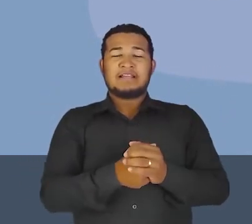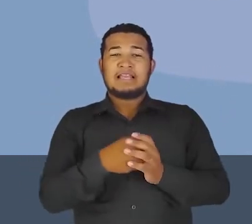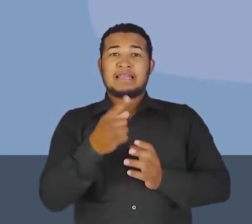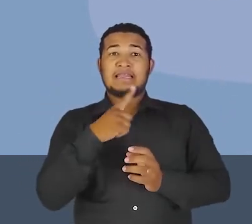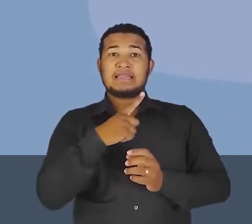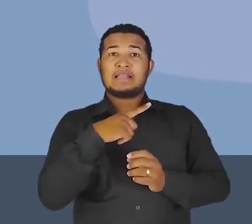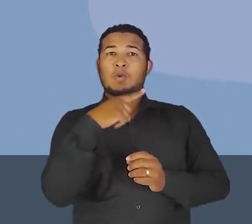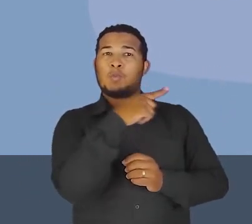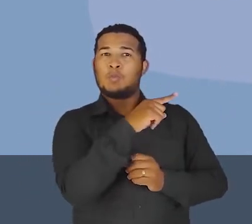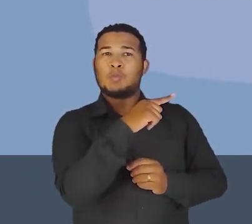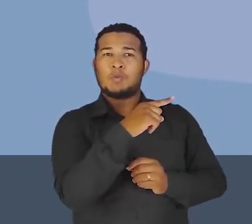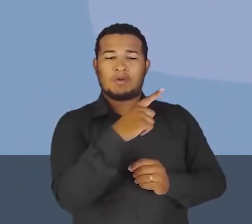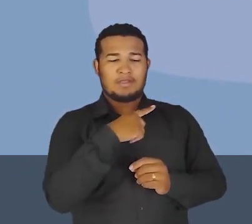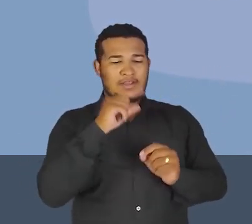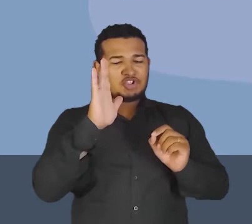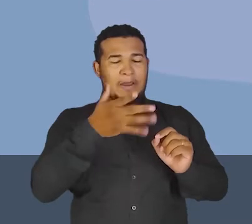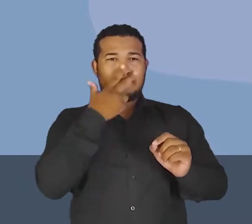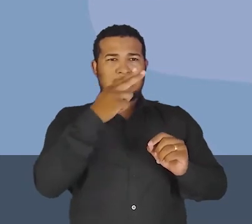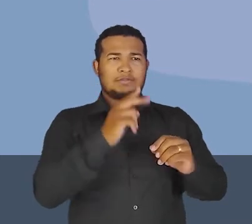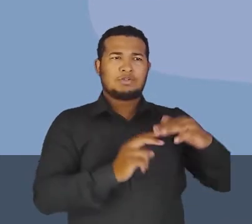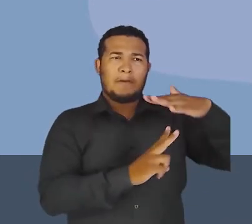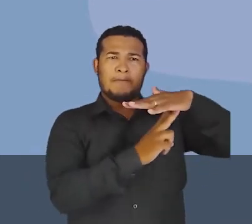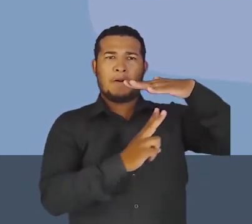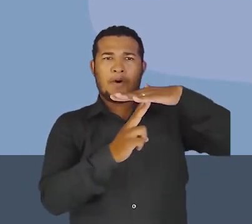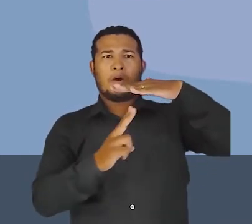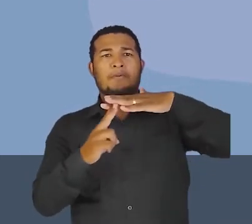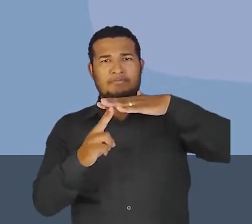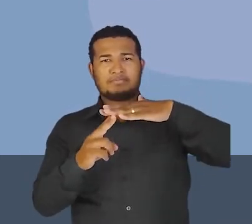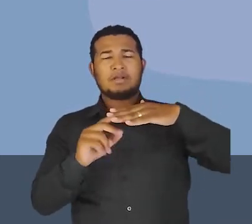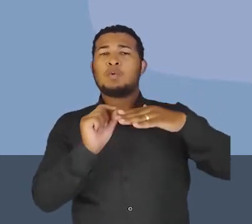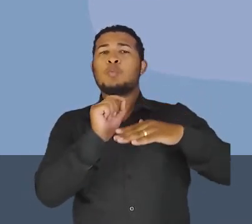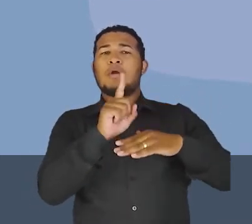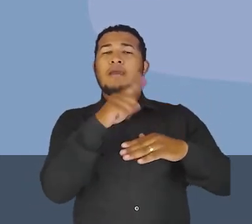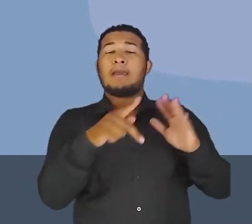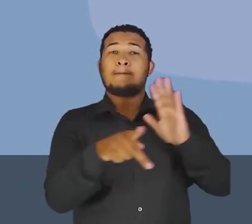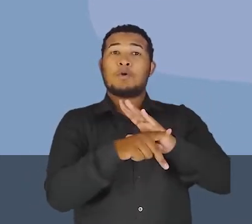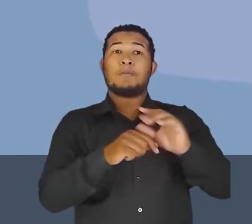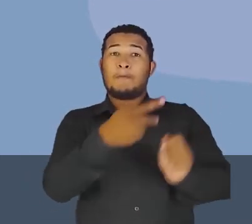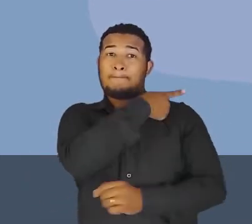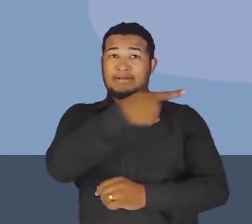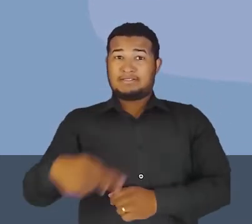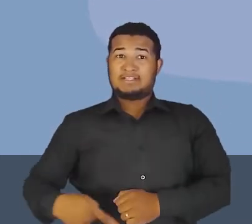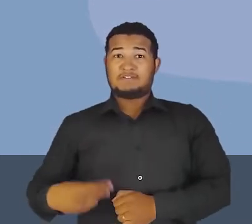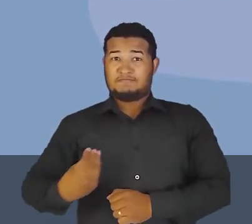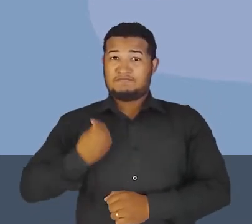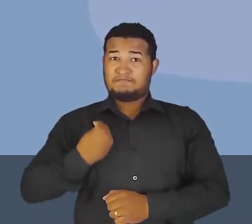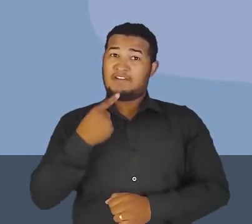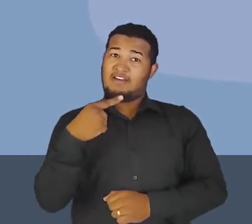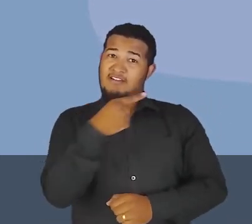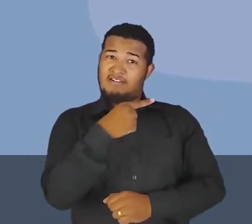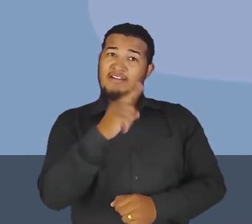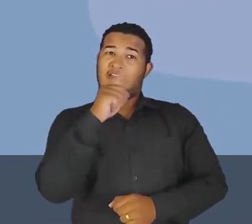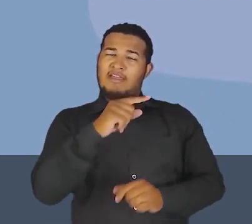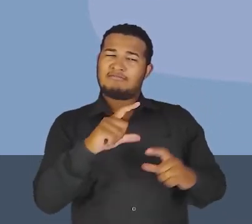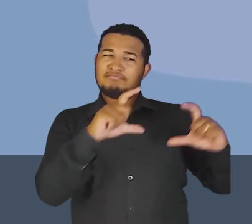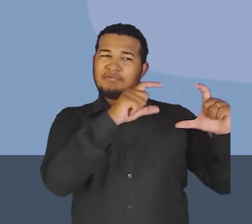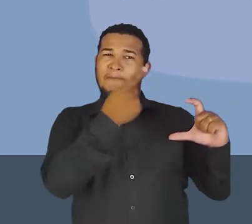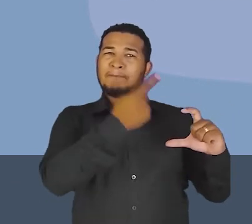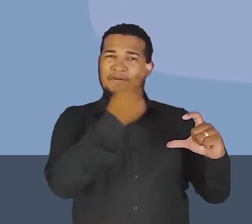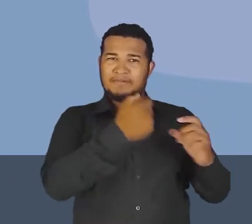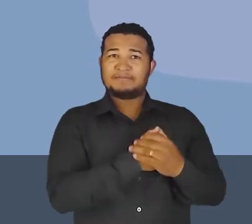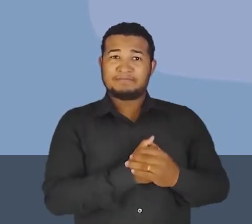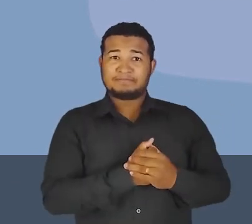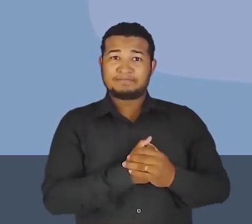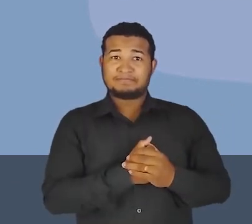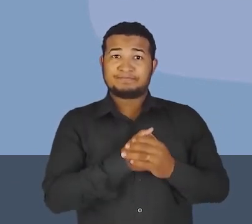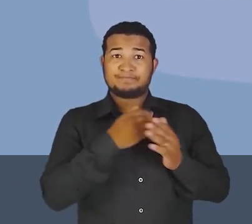primeira imagem o Palácio do Planalto, que é a sede do Poder Executivo, é lá onde o presidente da República lá governa o seu